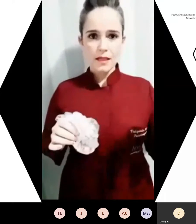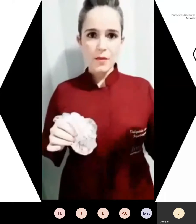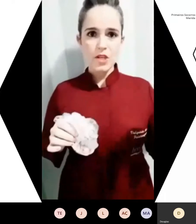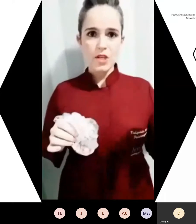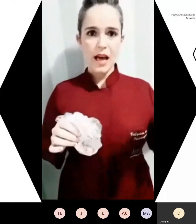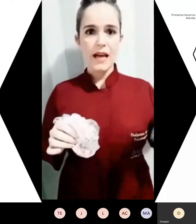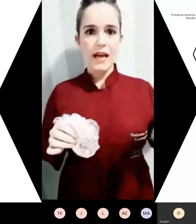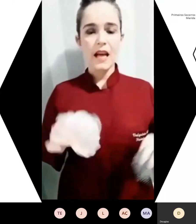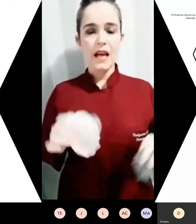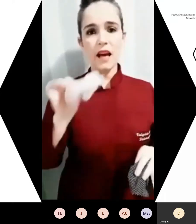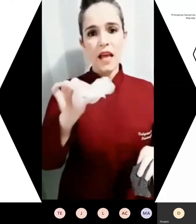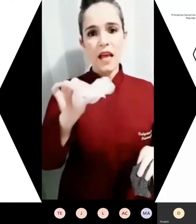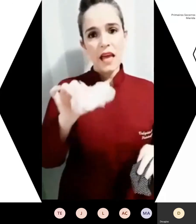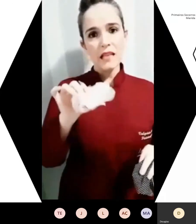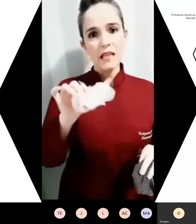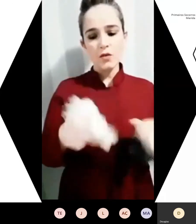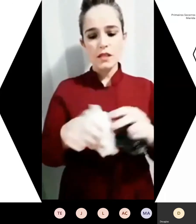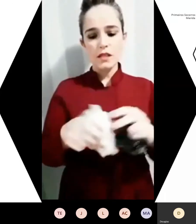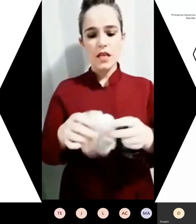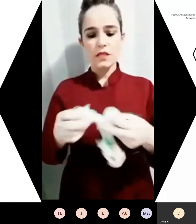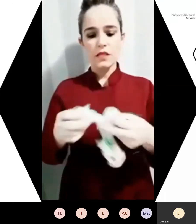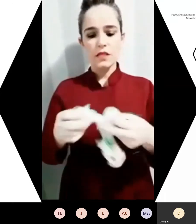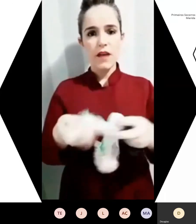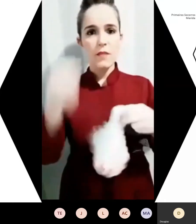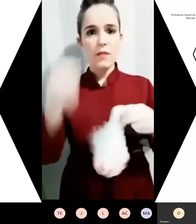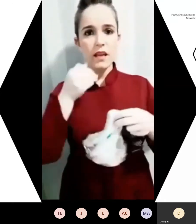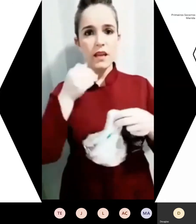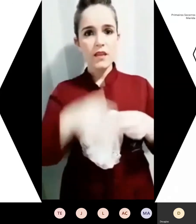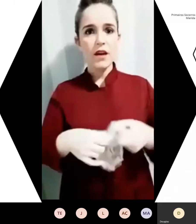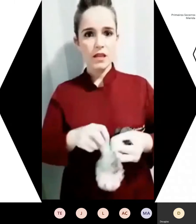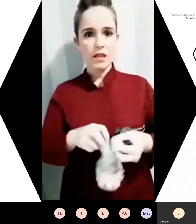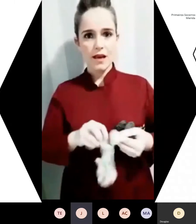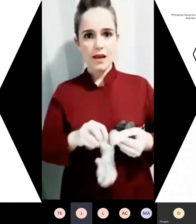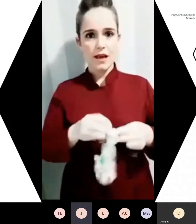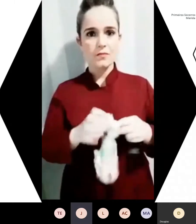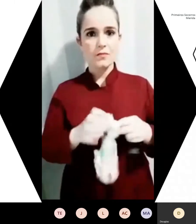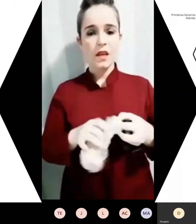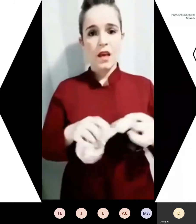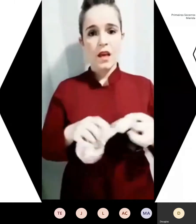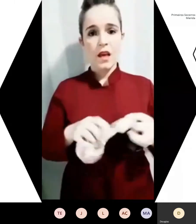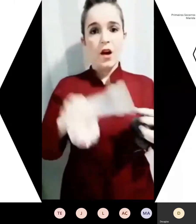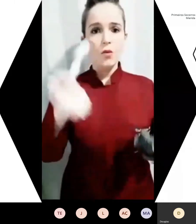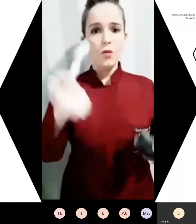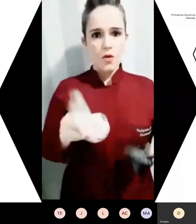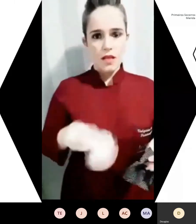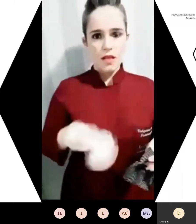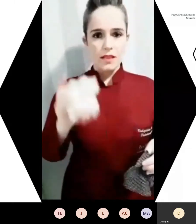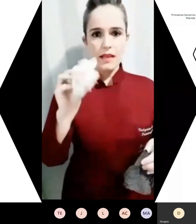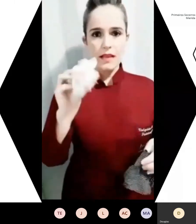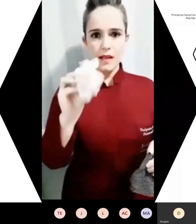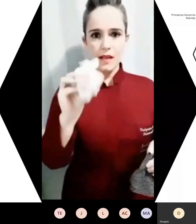vai guardar para quando chegar a casa lavar, e essa outrazinha aqui você vai abrir e vai utilizar ela.